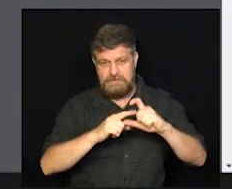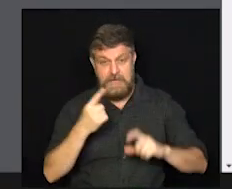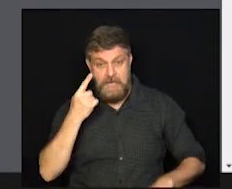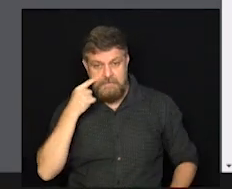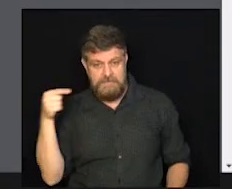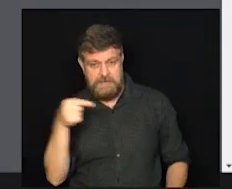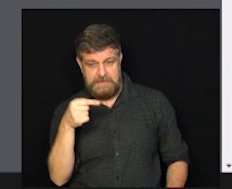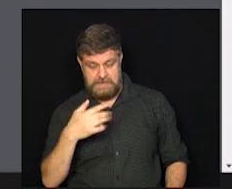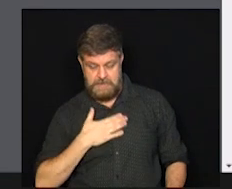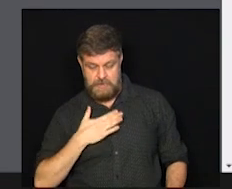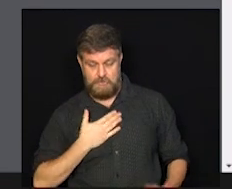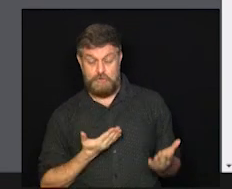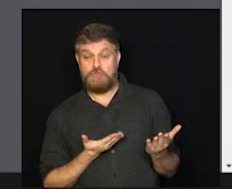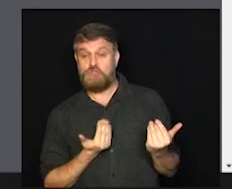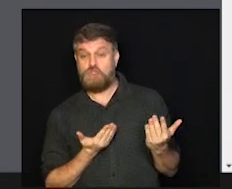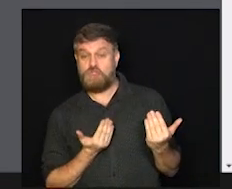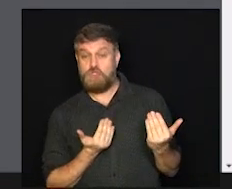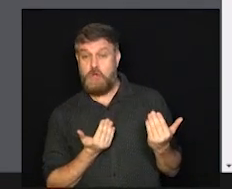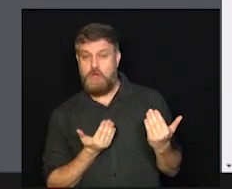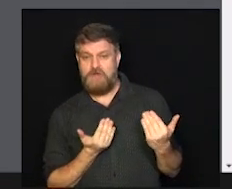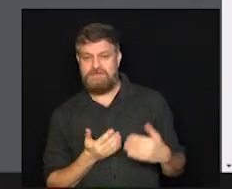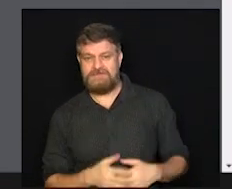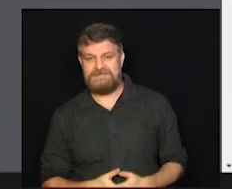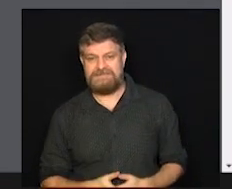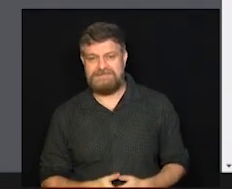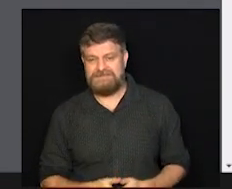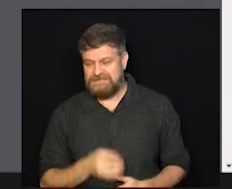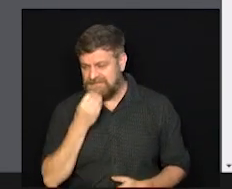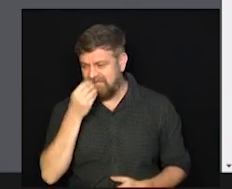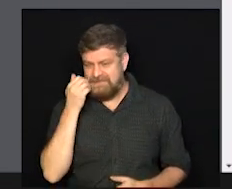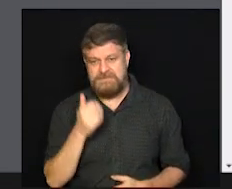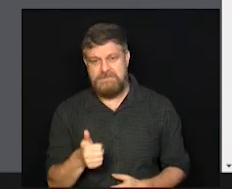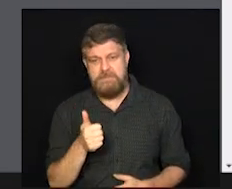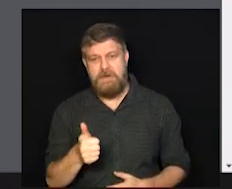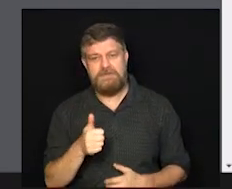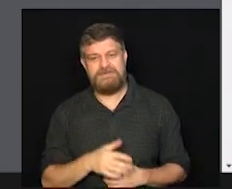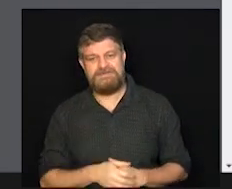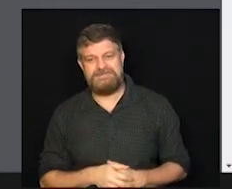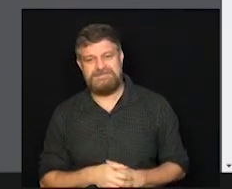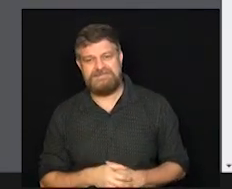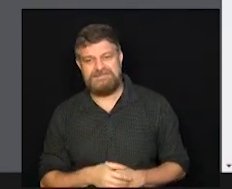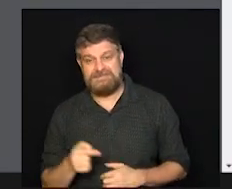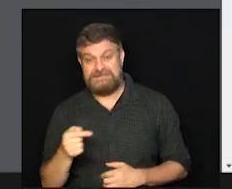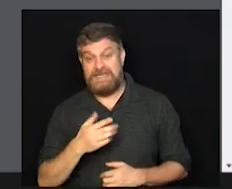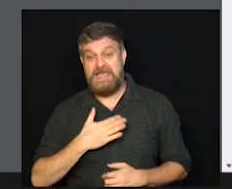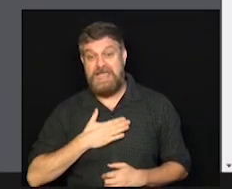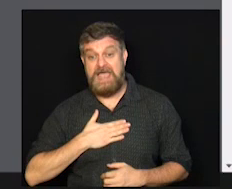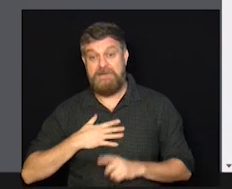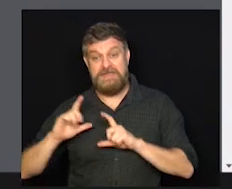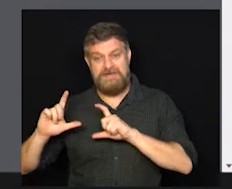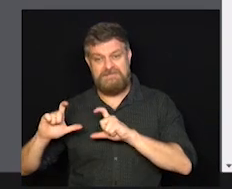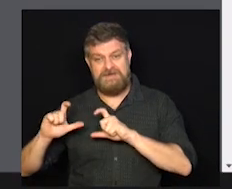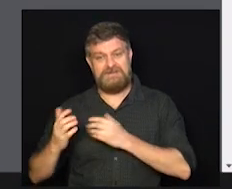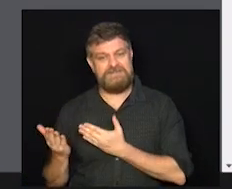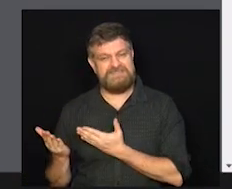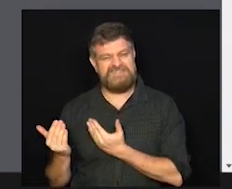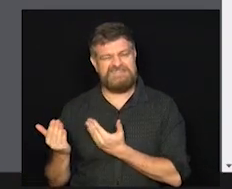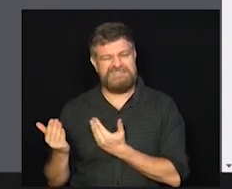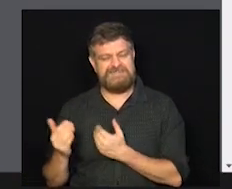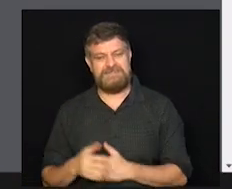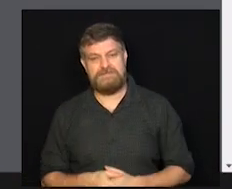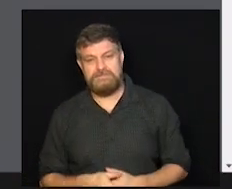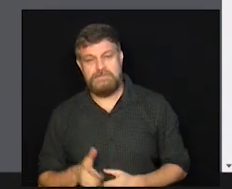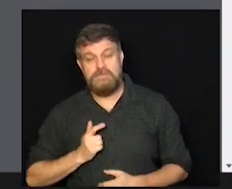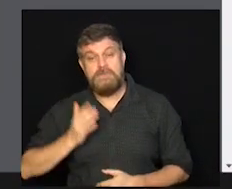foto ali, não é? Mas que a coisa vai ficando melhor, mas que bom. E a importância seria esta, né? Entender um pouquinho a formação do